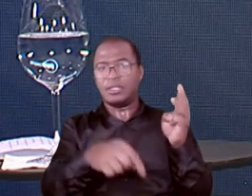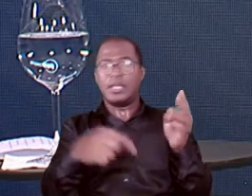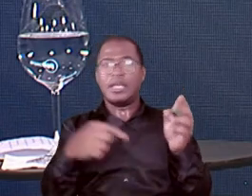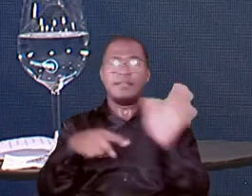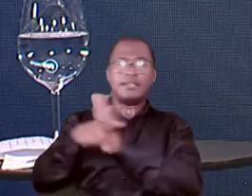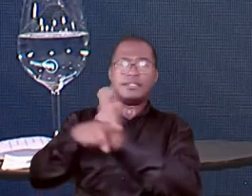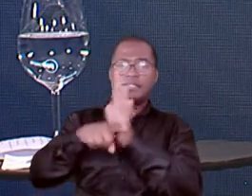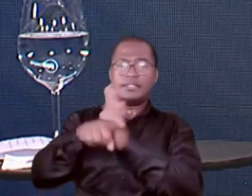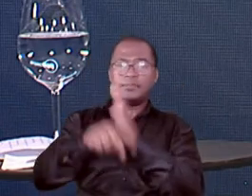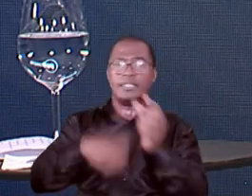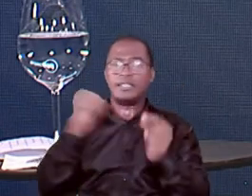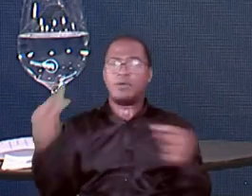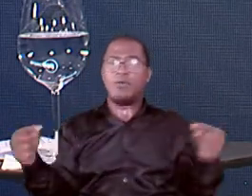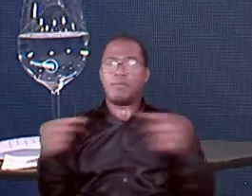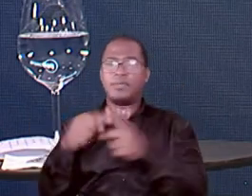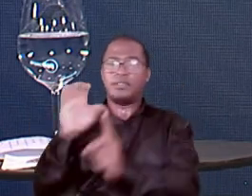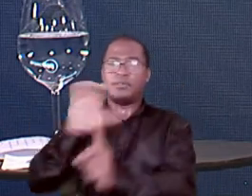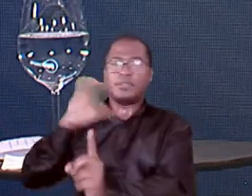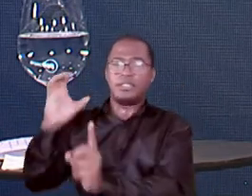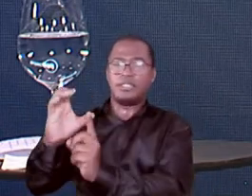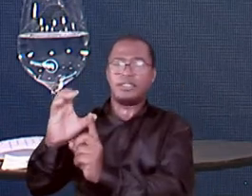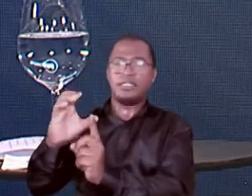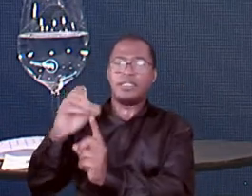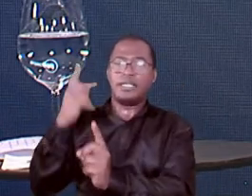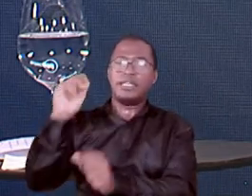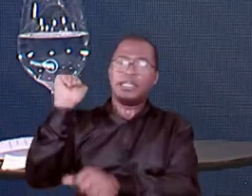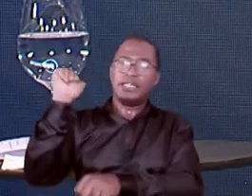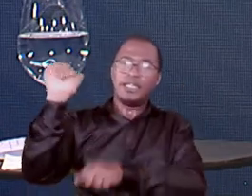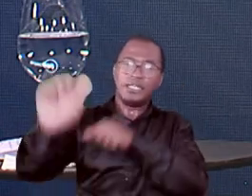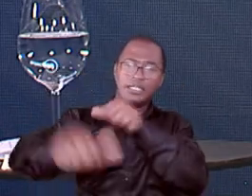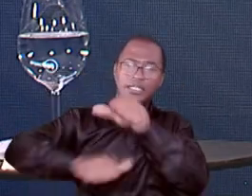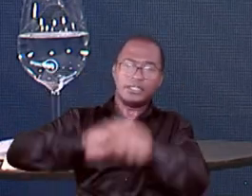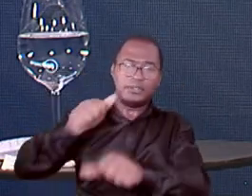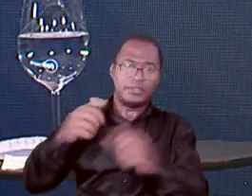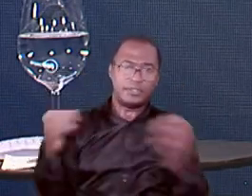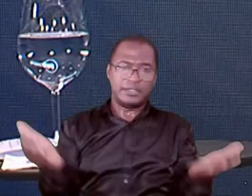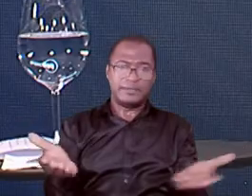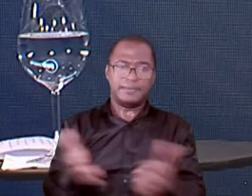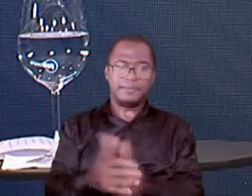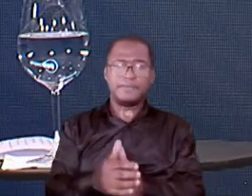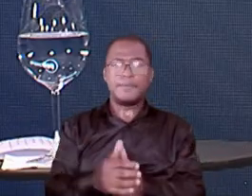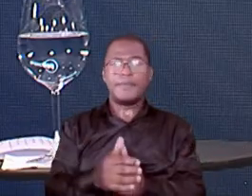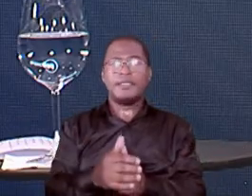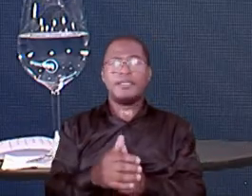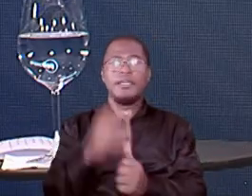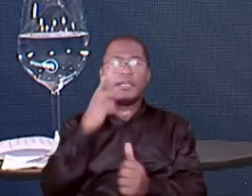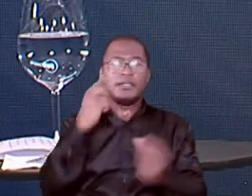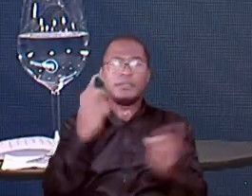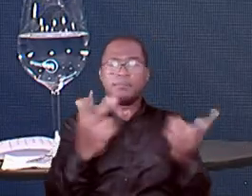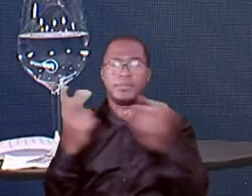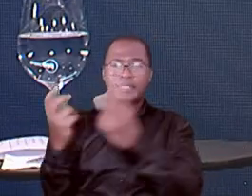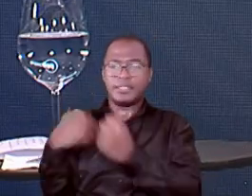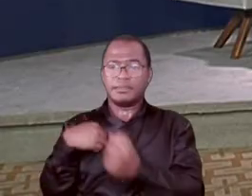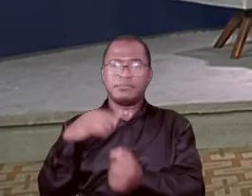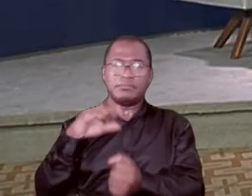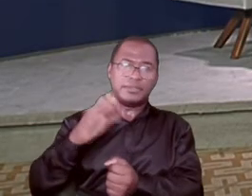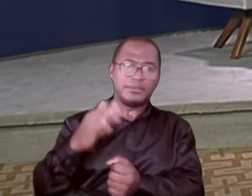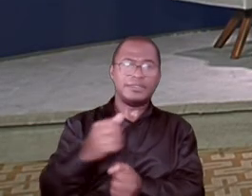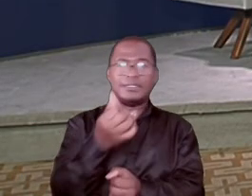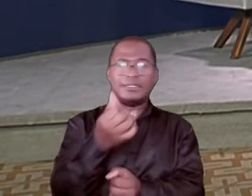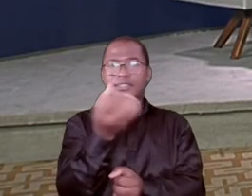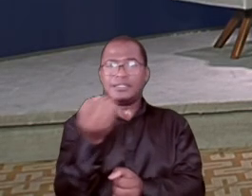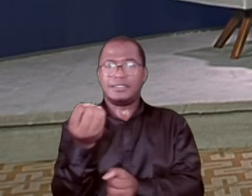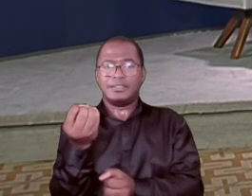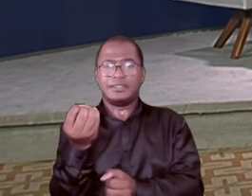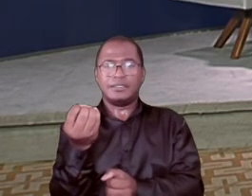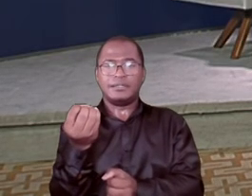muda por isso a gente tem hoje 19 bancos dentro do nosso Marketplace e 60 é um trabalho ercúlio